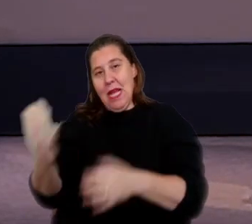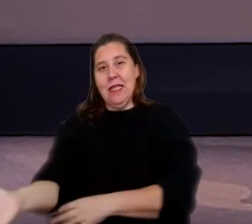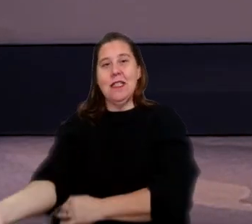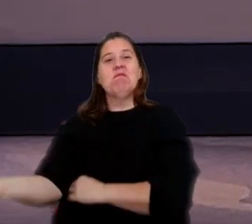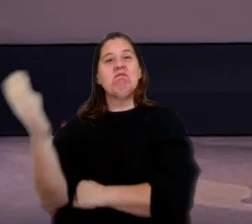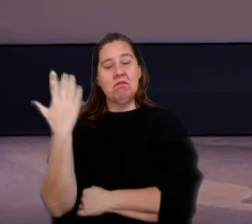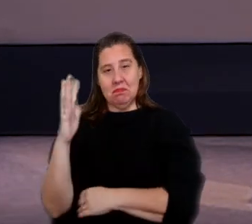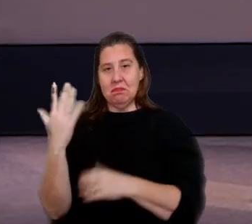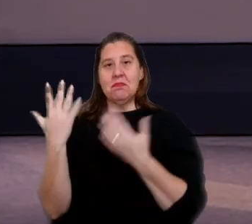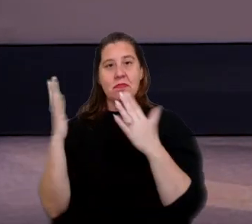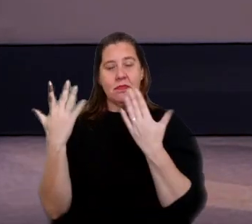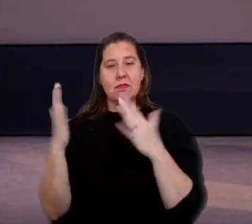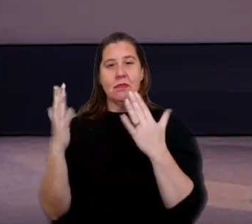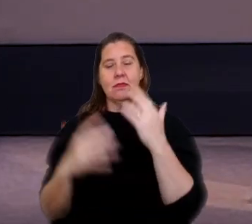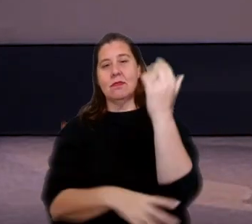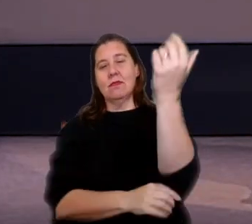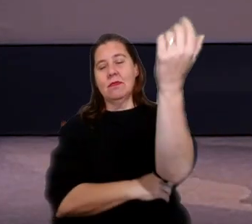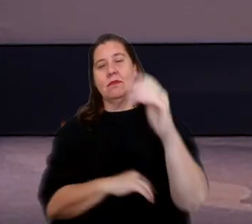visão. Obrigado. Obrigada.